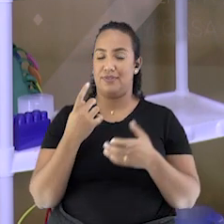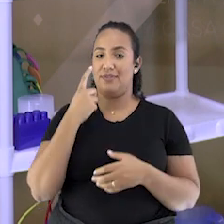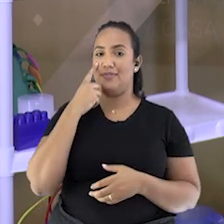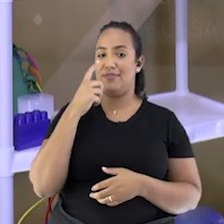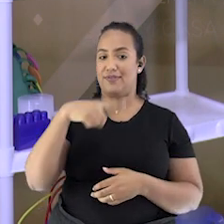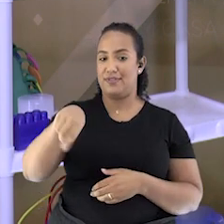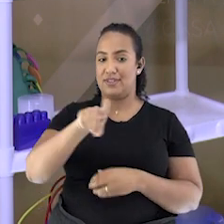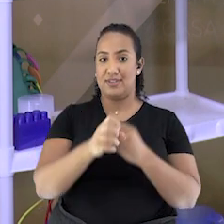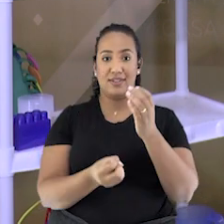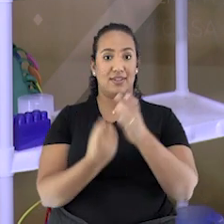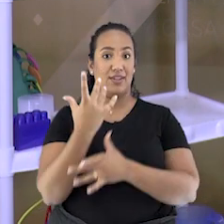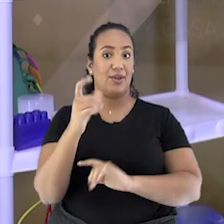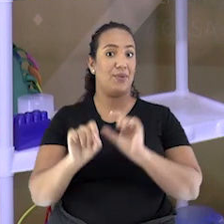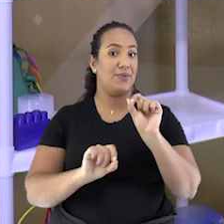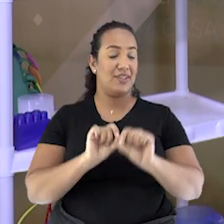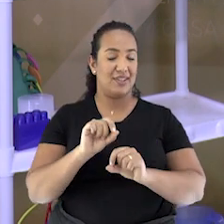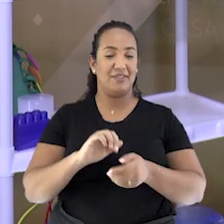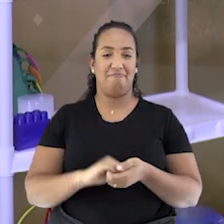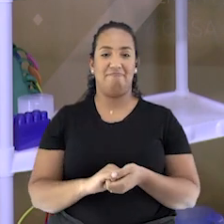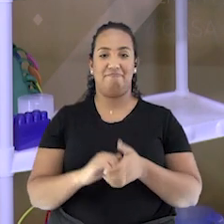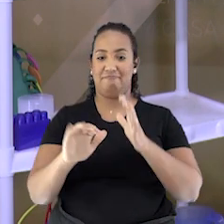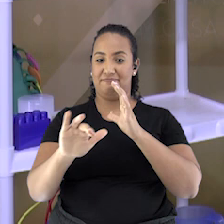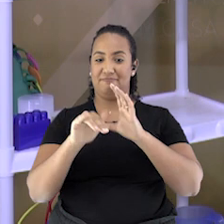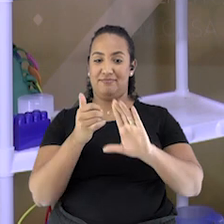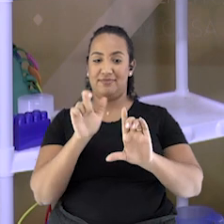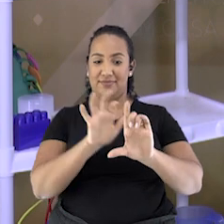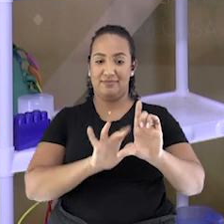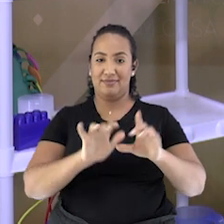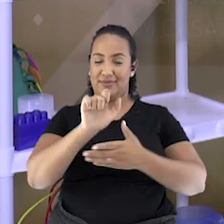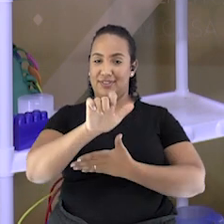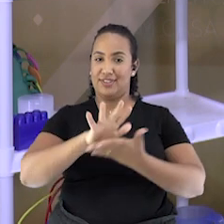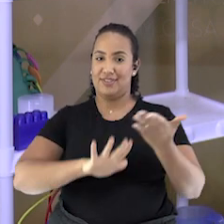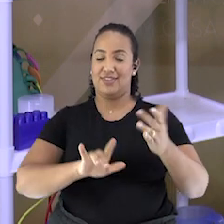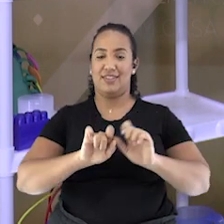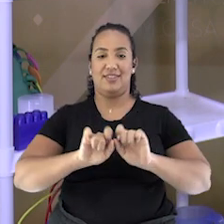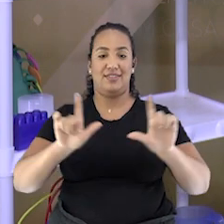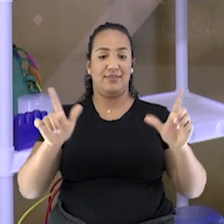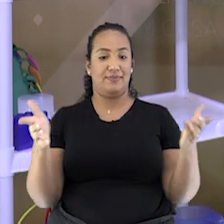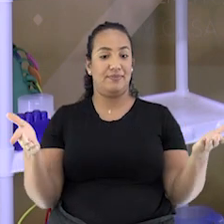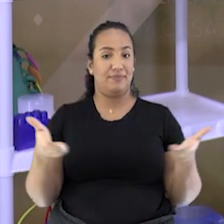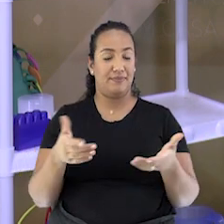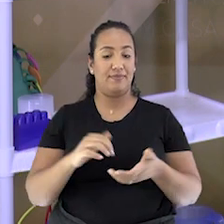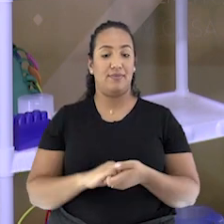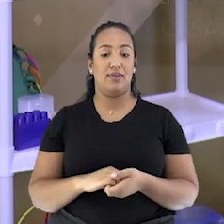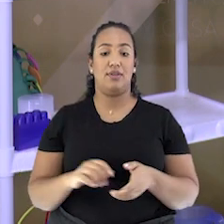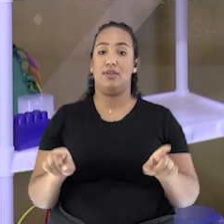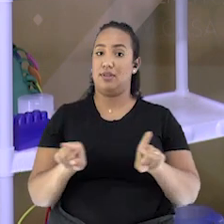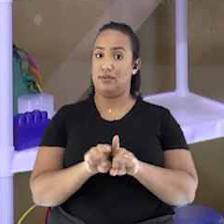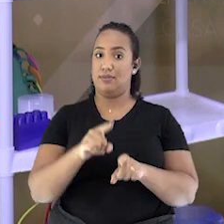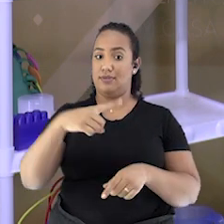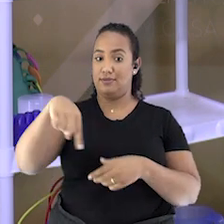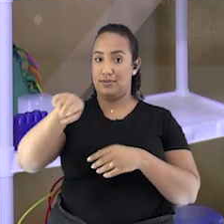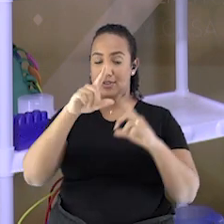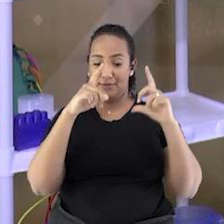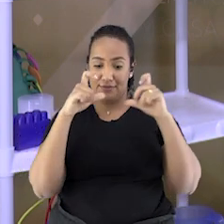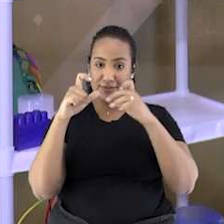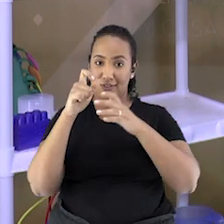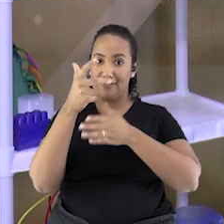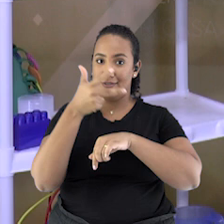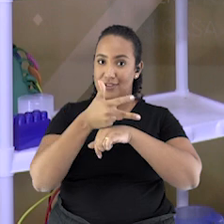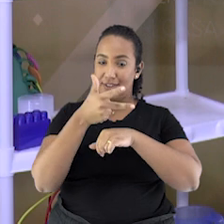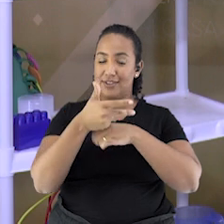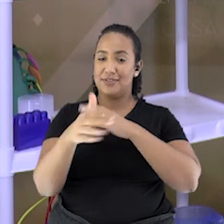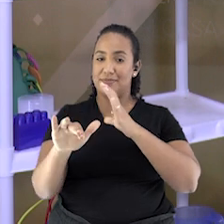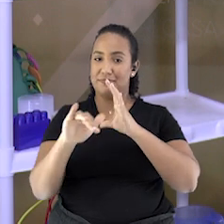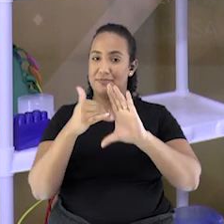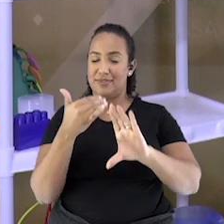produzir. Mande sua produção para o QR Code de atividades que aparecem na tela e não deixe de enviar a sua participação. Tenho certeza que vocês farão